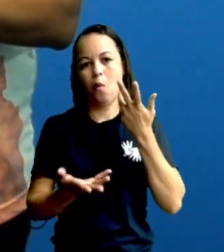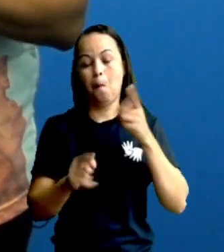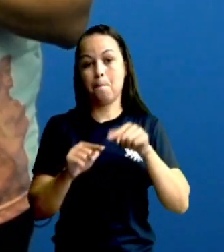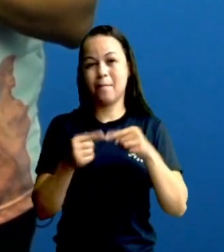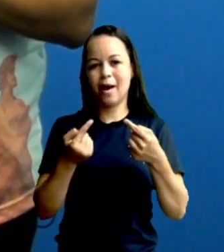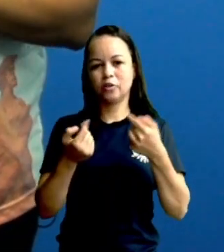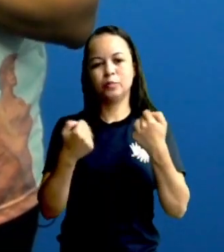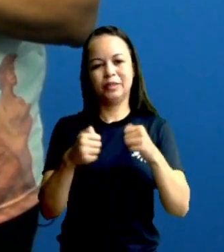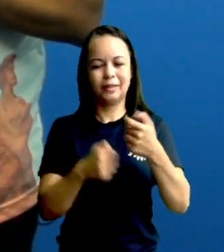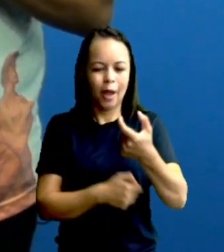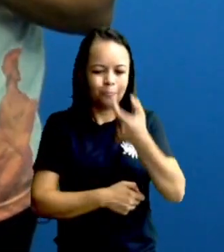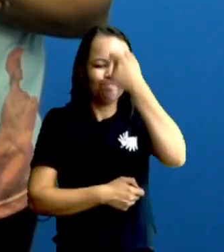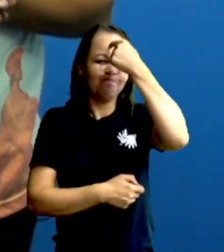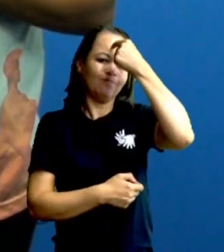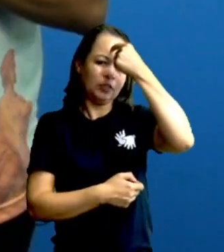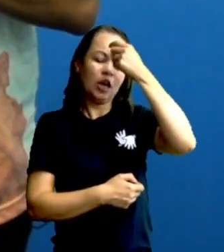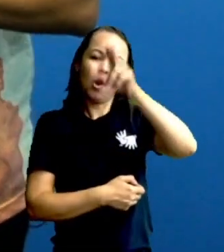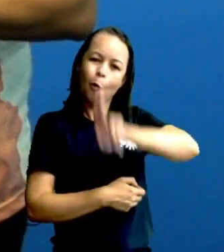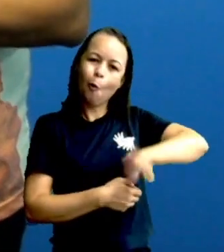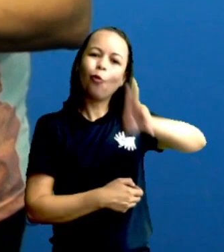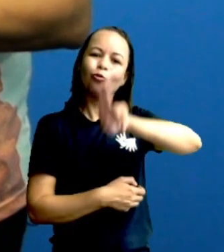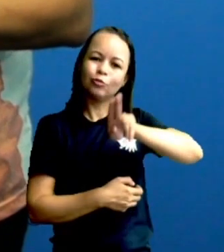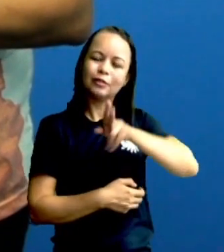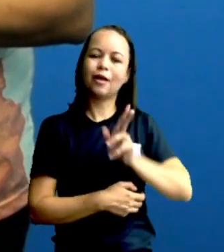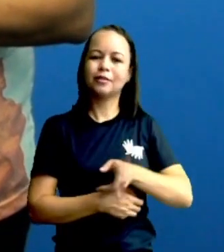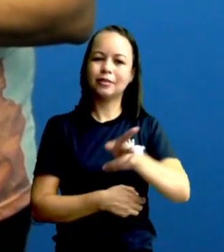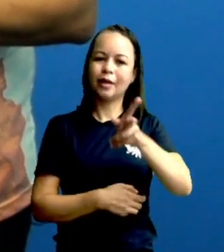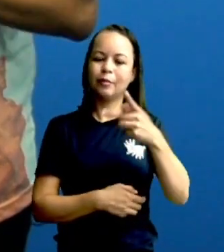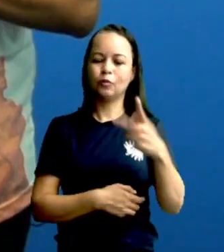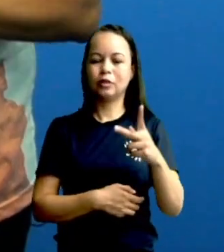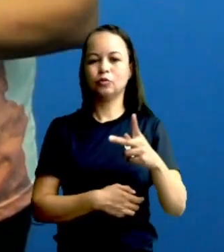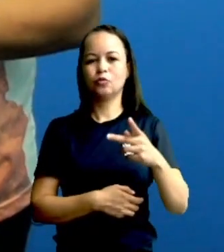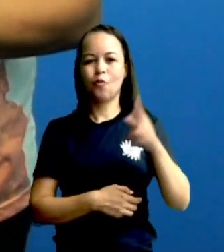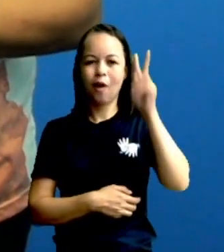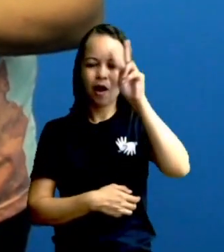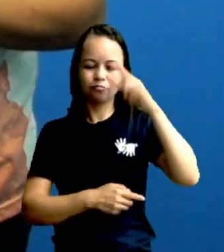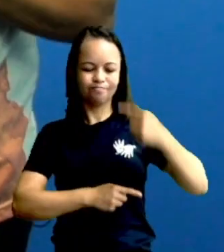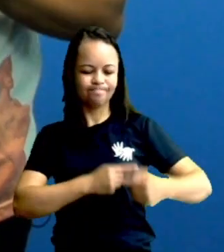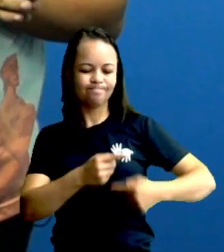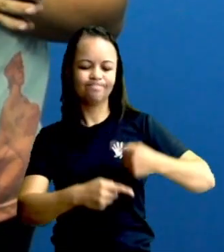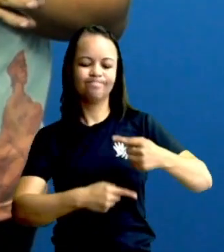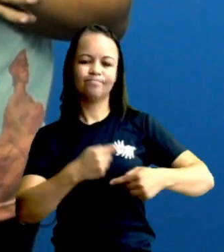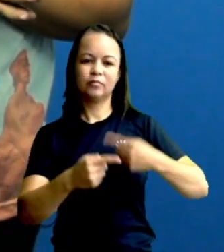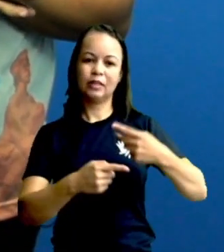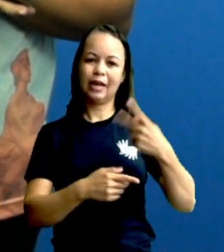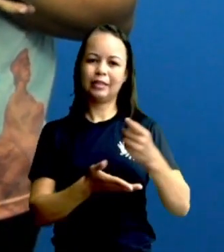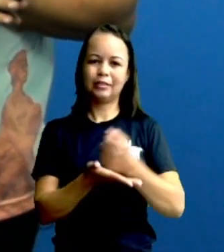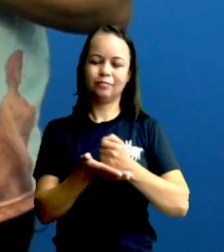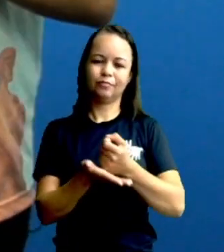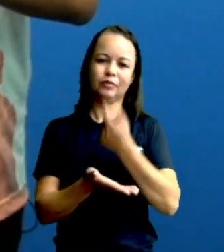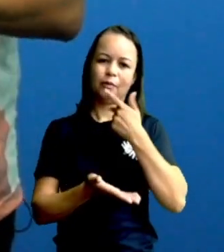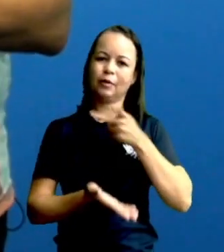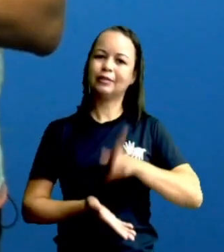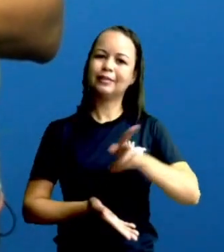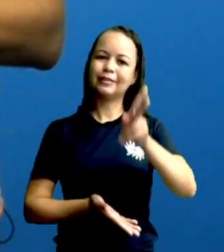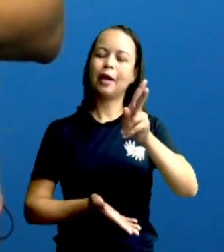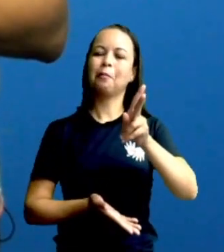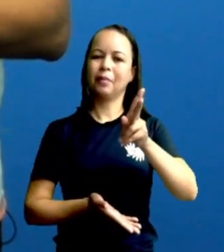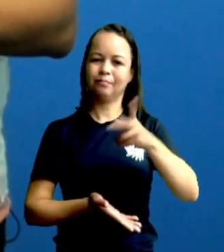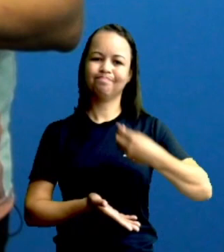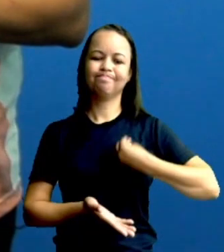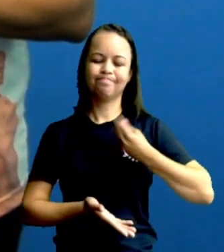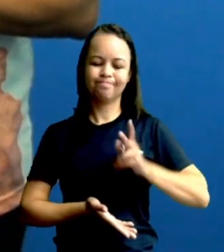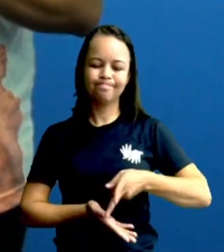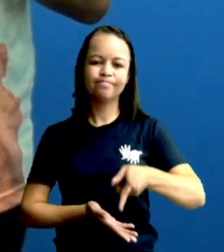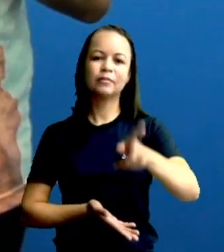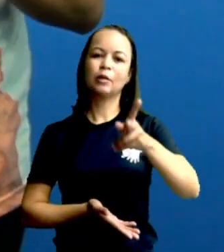a consciência de que você vai ter que usar durante toda a sua história, toda a sua vida, esses medicamentos. E é um preço muito alto